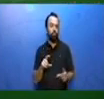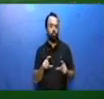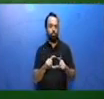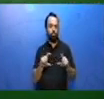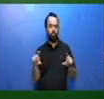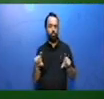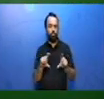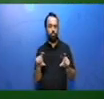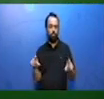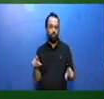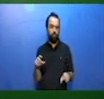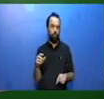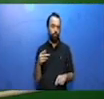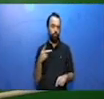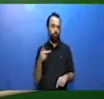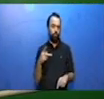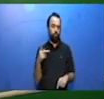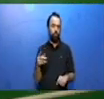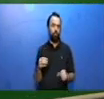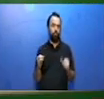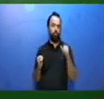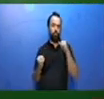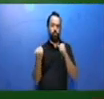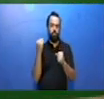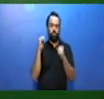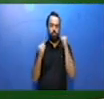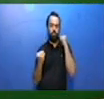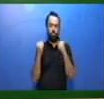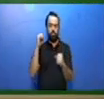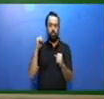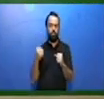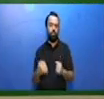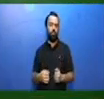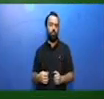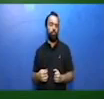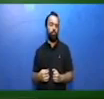sobre os estabelecimentos industriais. Vamos lá?